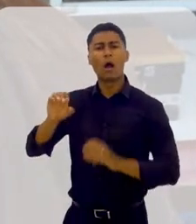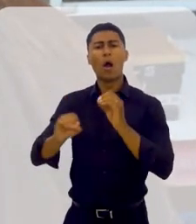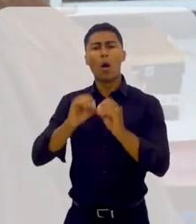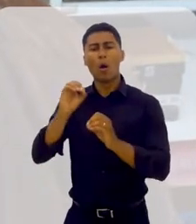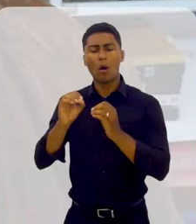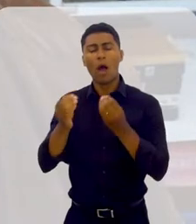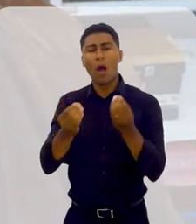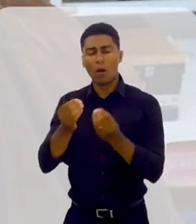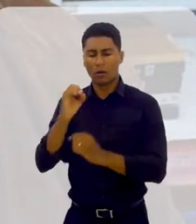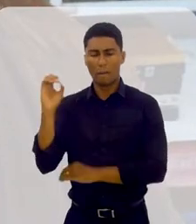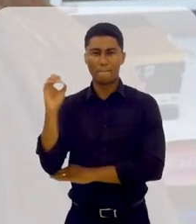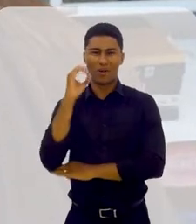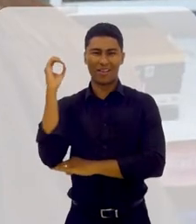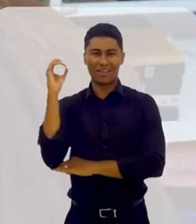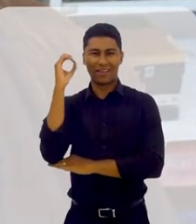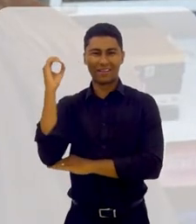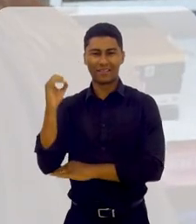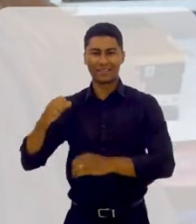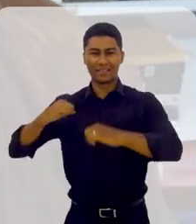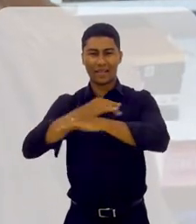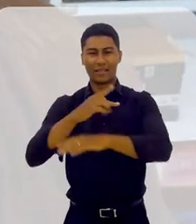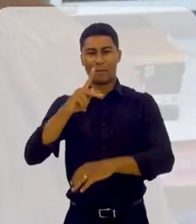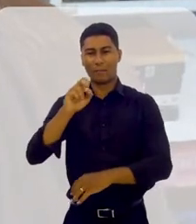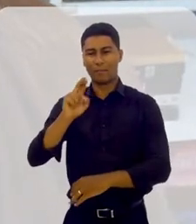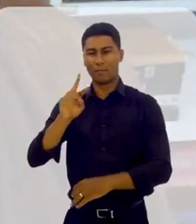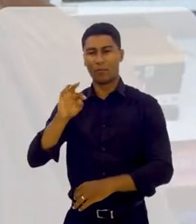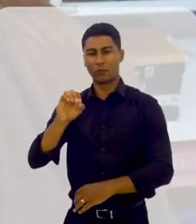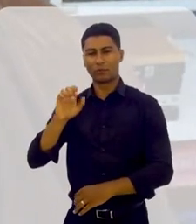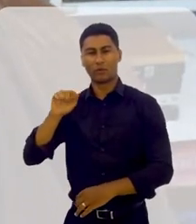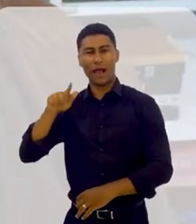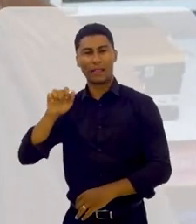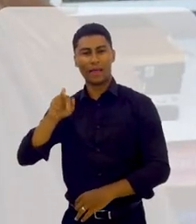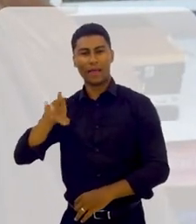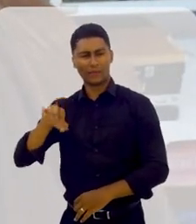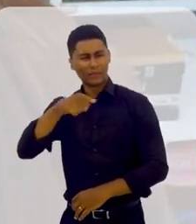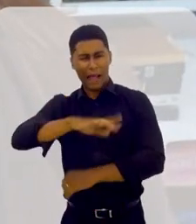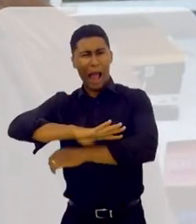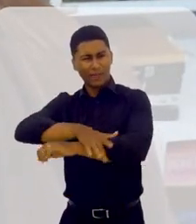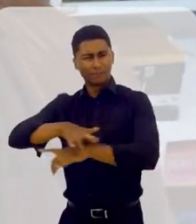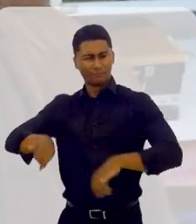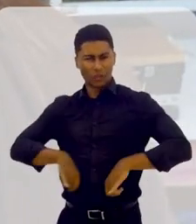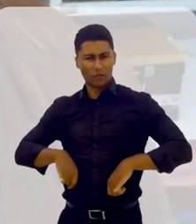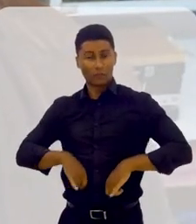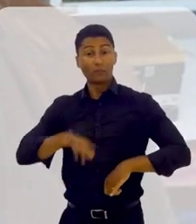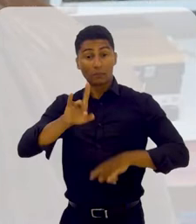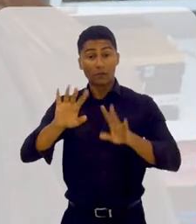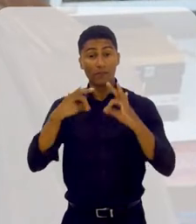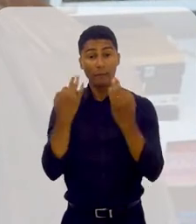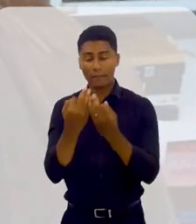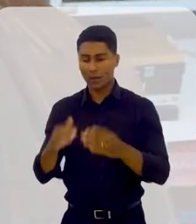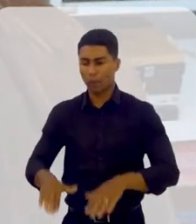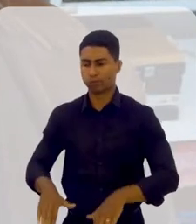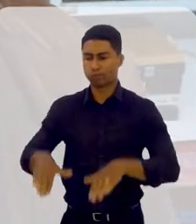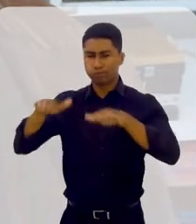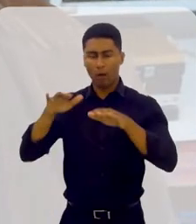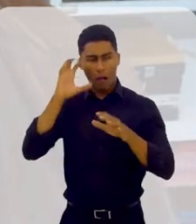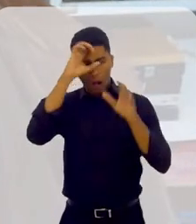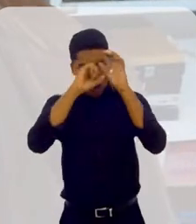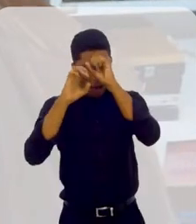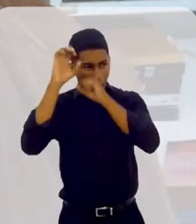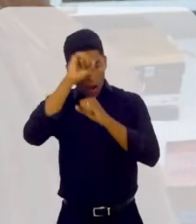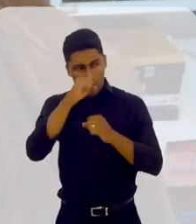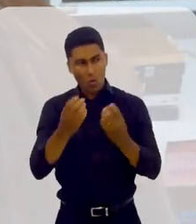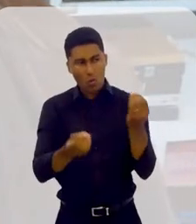Rio Grande do Sul, onde o racismo é um fenômeno explícito, aprendeu desde cedo com a própria família a enfrentá-lo.